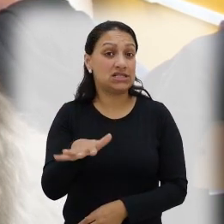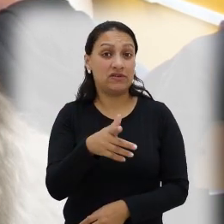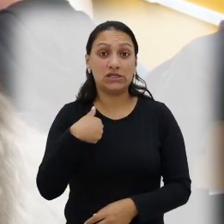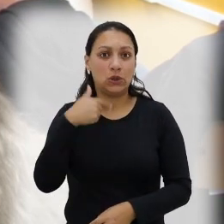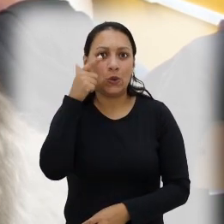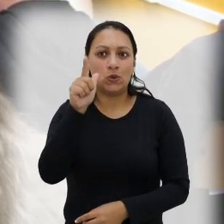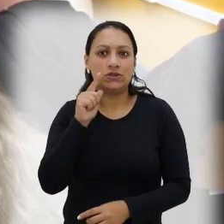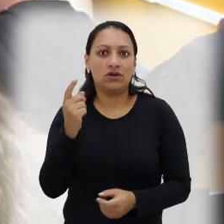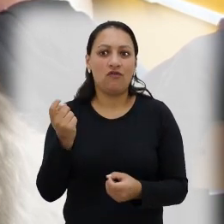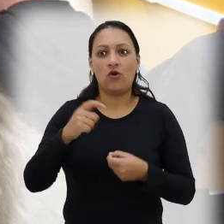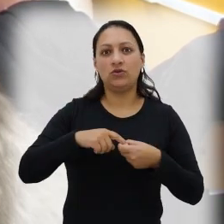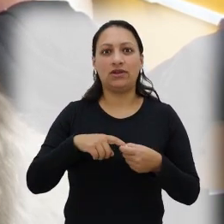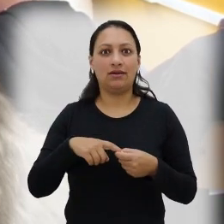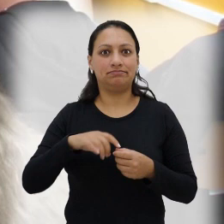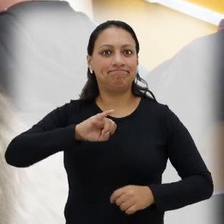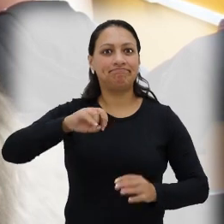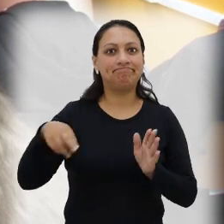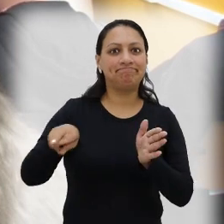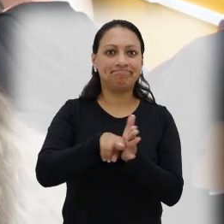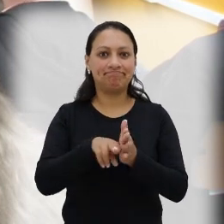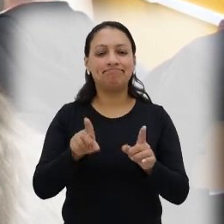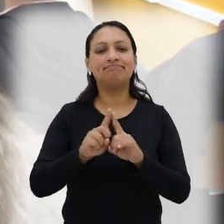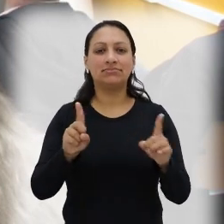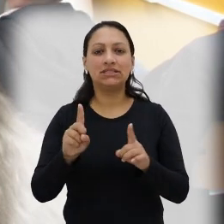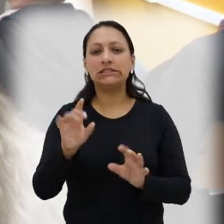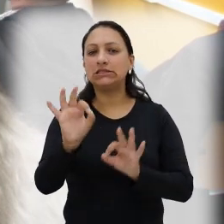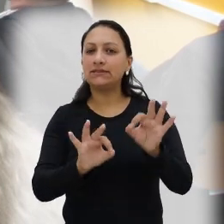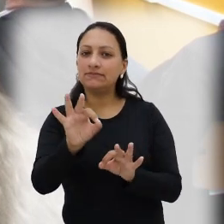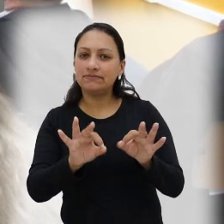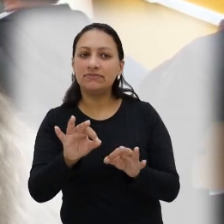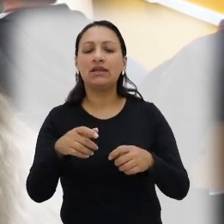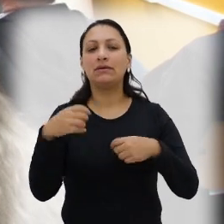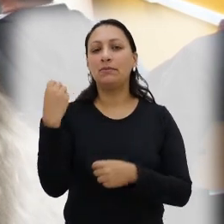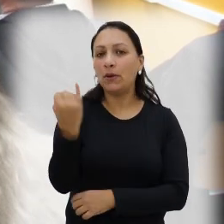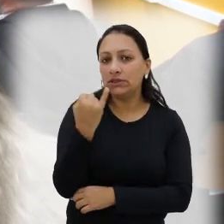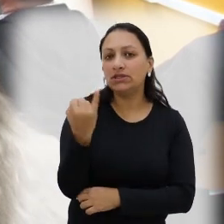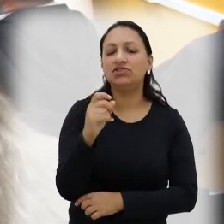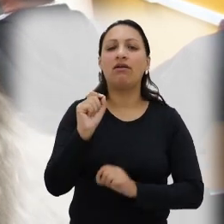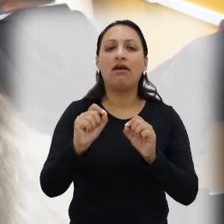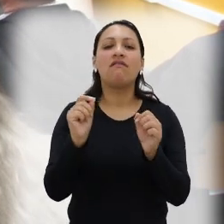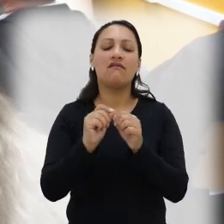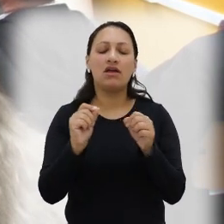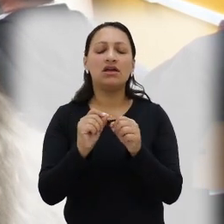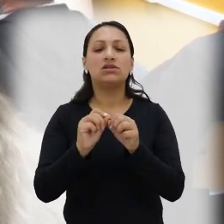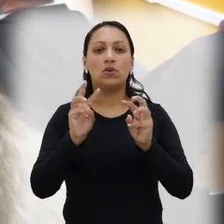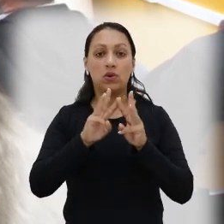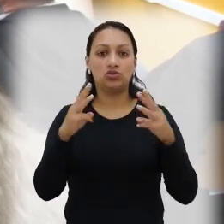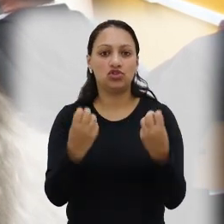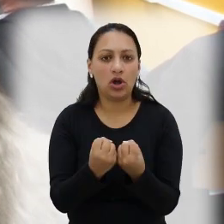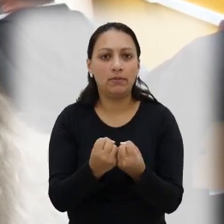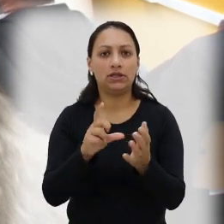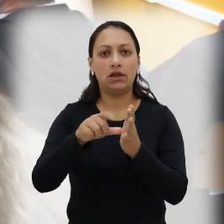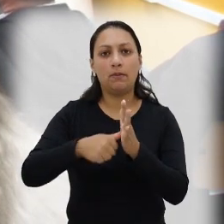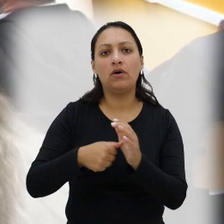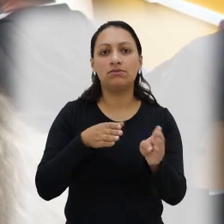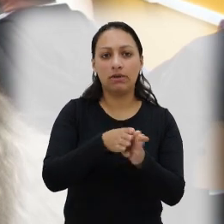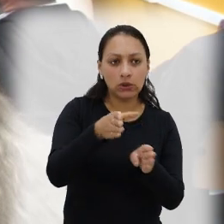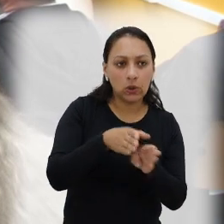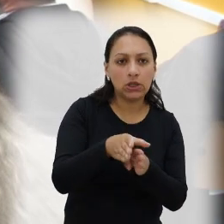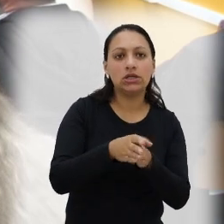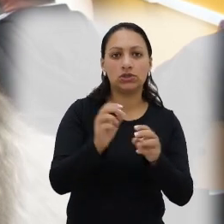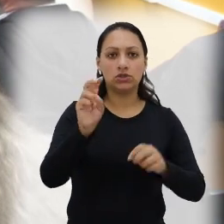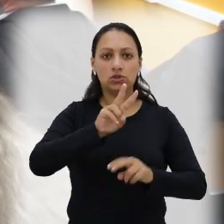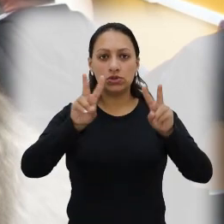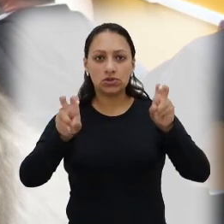organizar, dividir os temas é importante, mas quem fez o tema de finanças workshop, faz o tema de finanças mentoria e assim